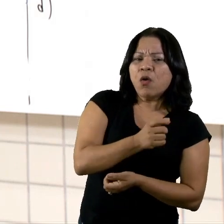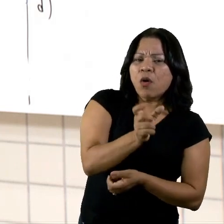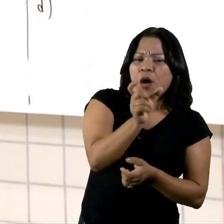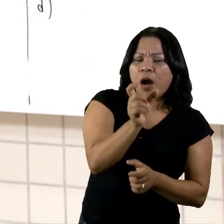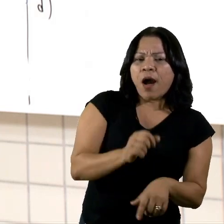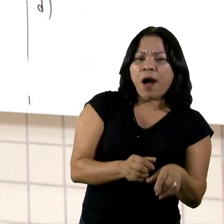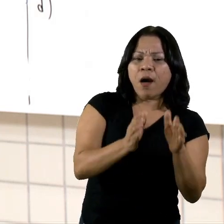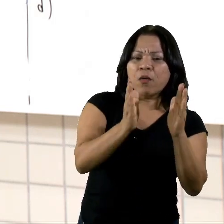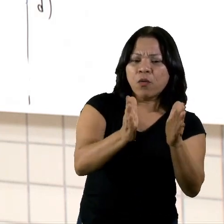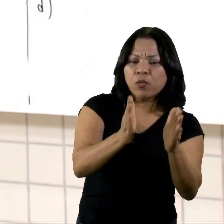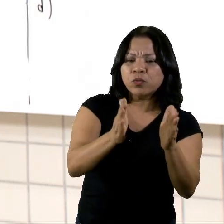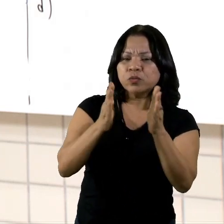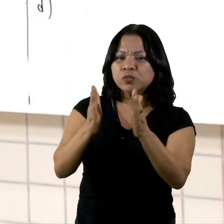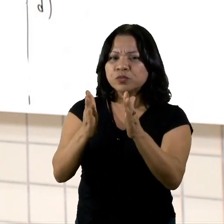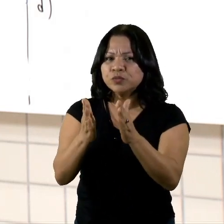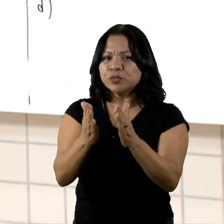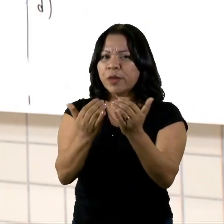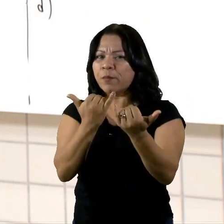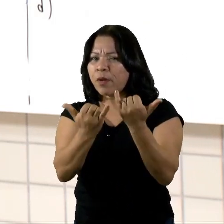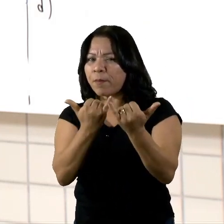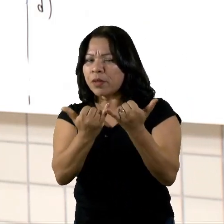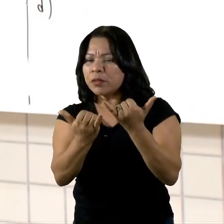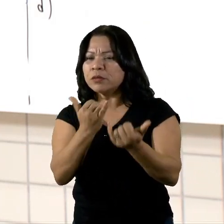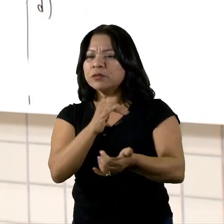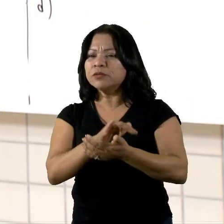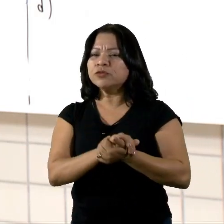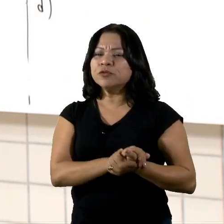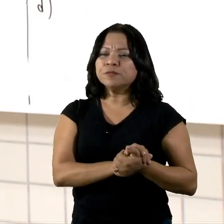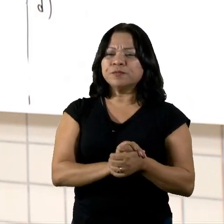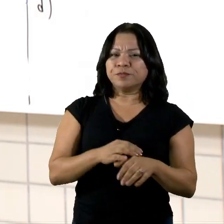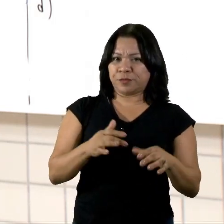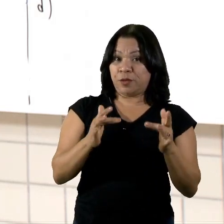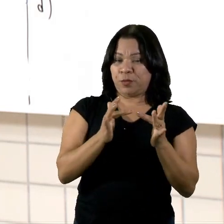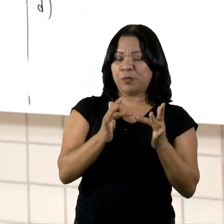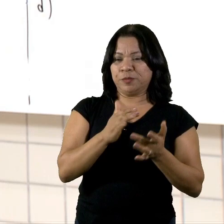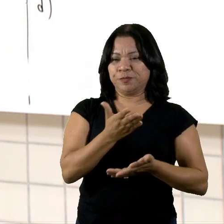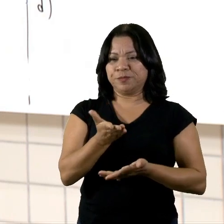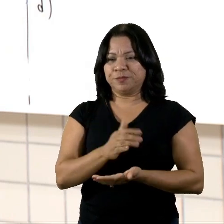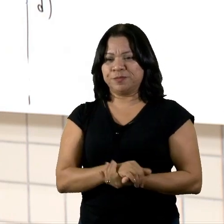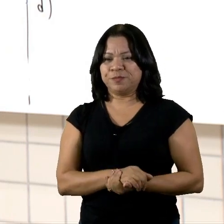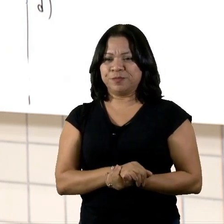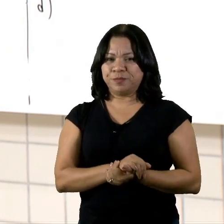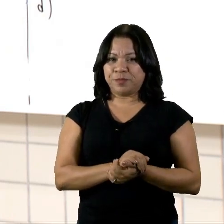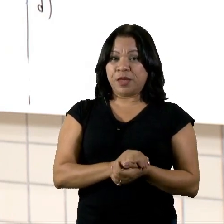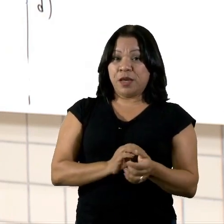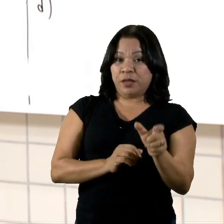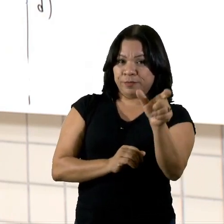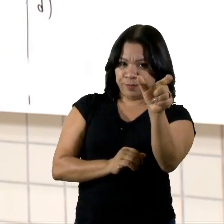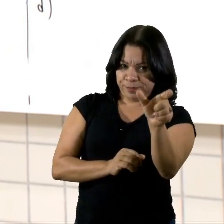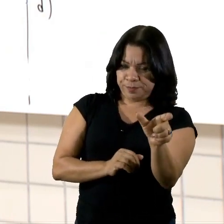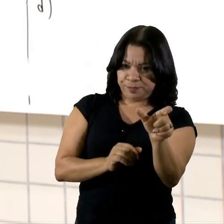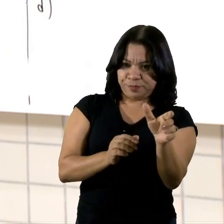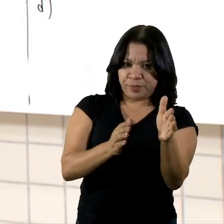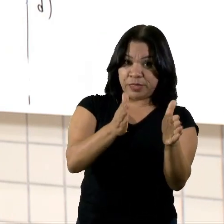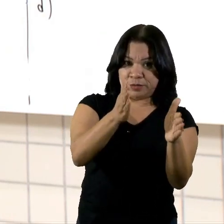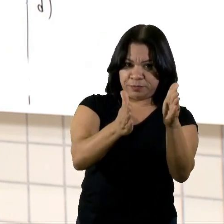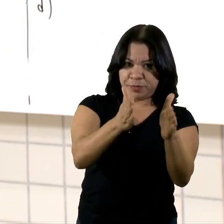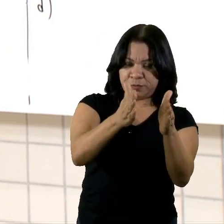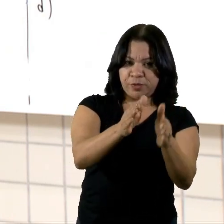esse agrupamento? Claro que eu sei que você concordou, então nós vamos aqui, ó. Esse primeiro termo, a parte literal é